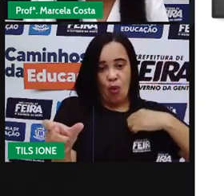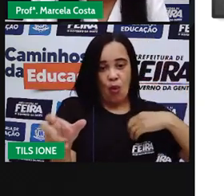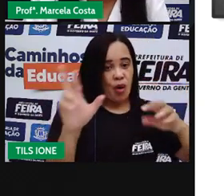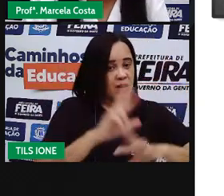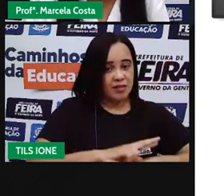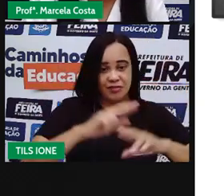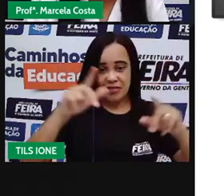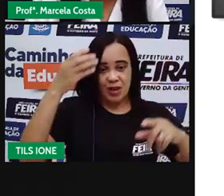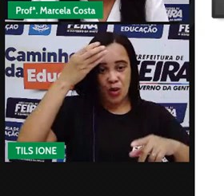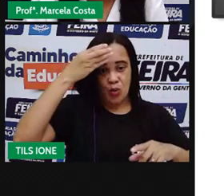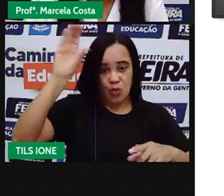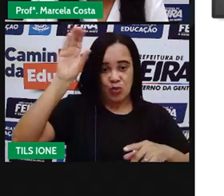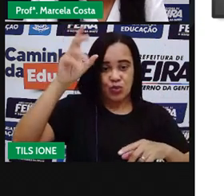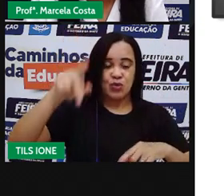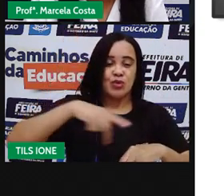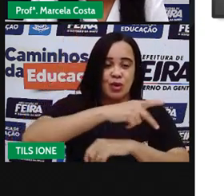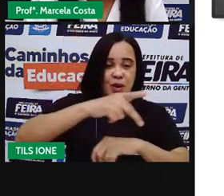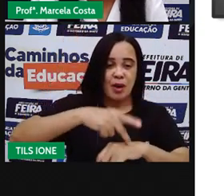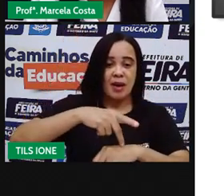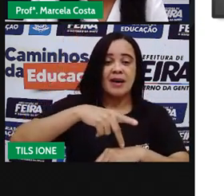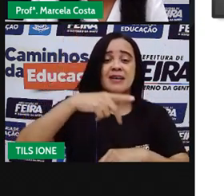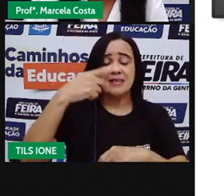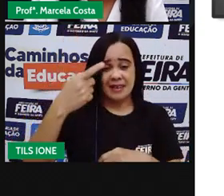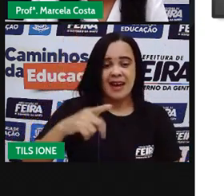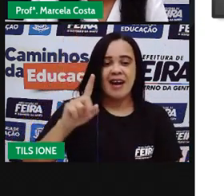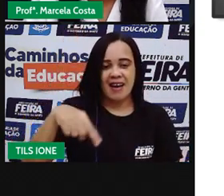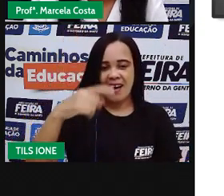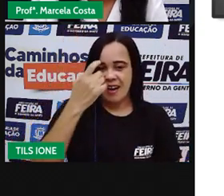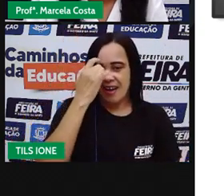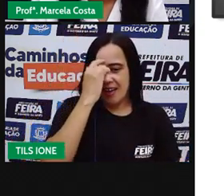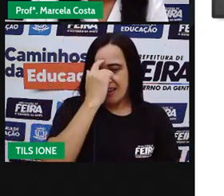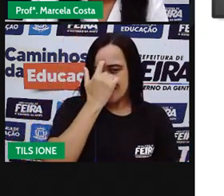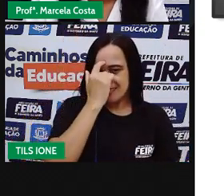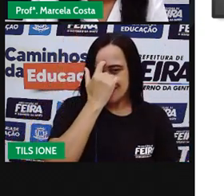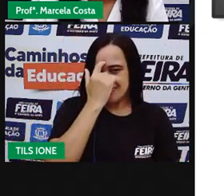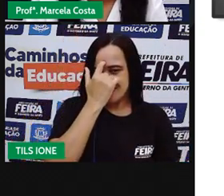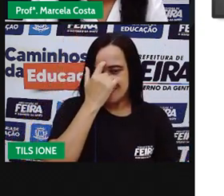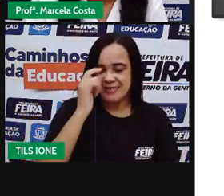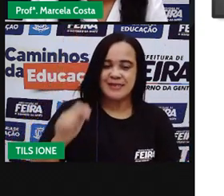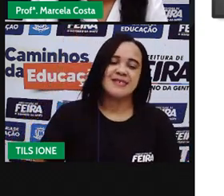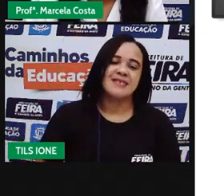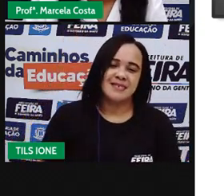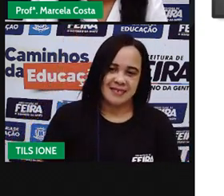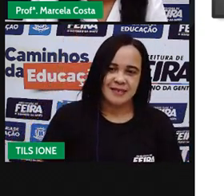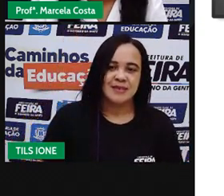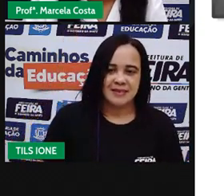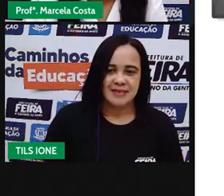é comum aqui na cultura da Índia, por exemplo.